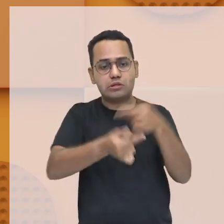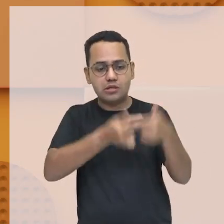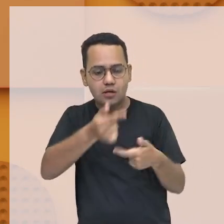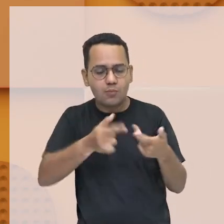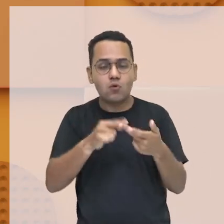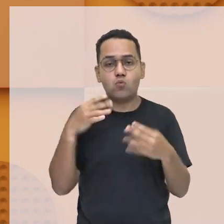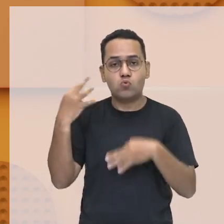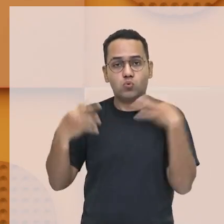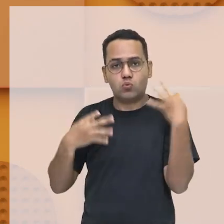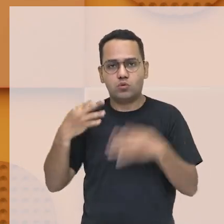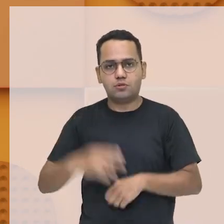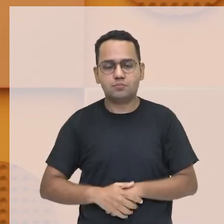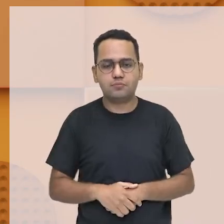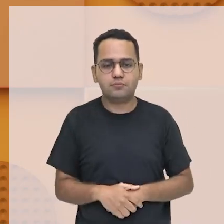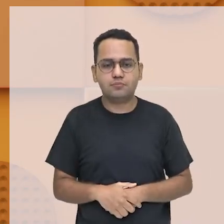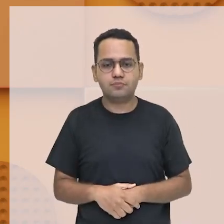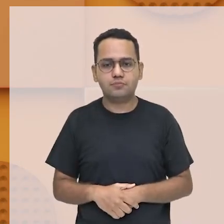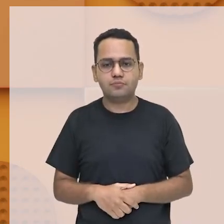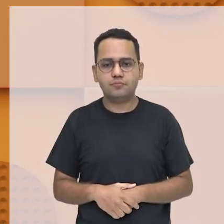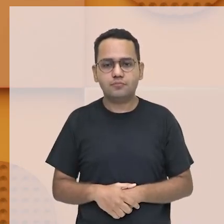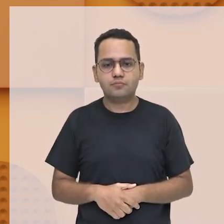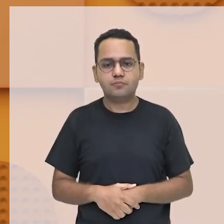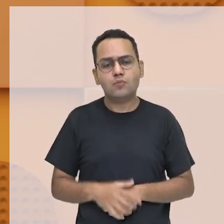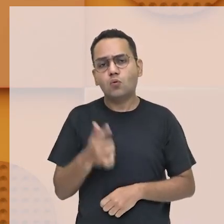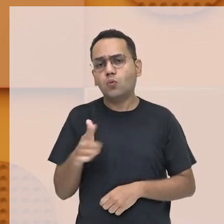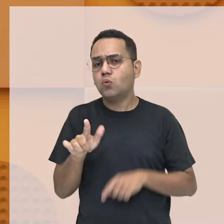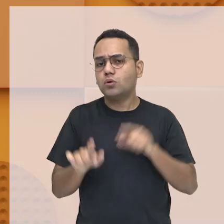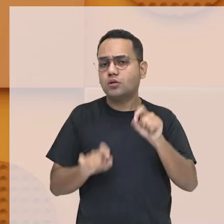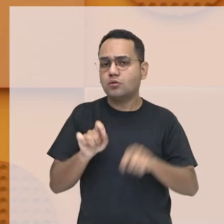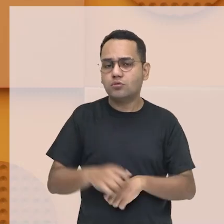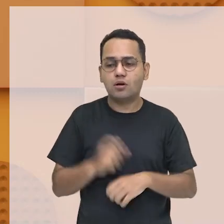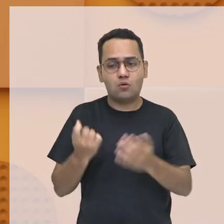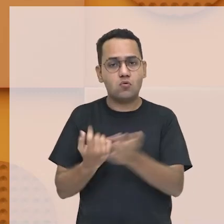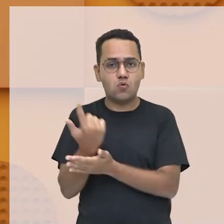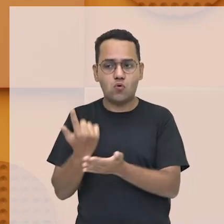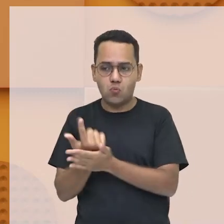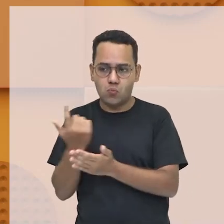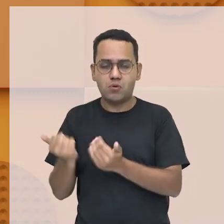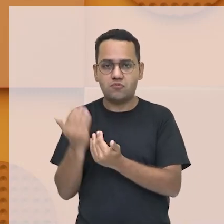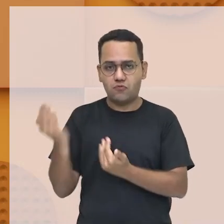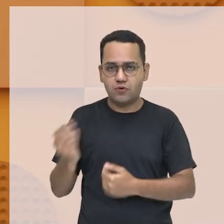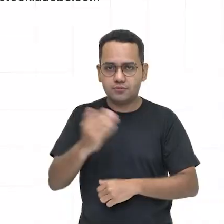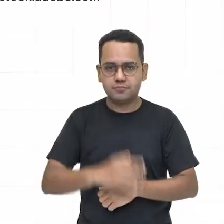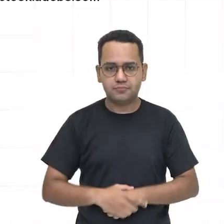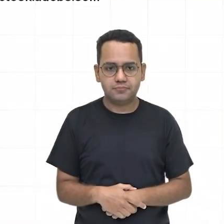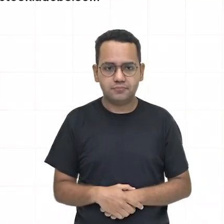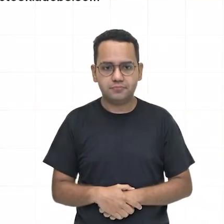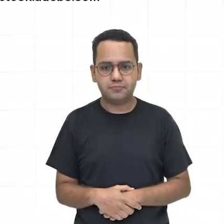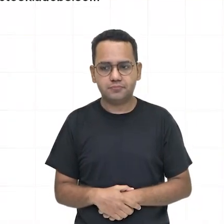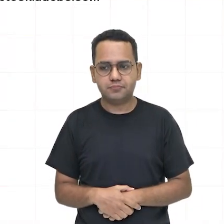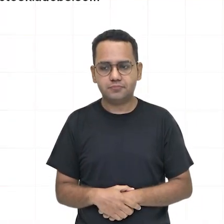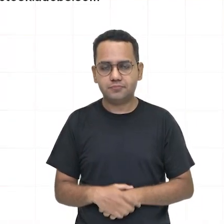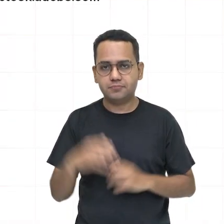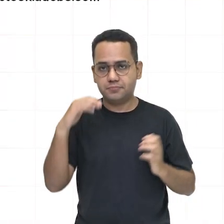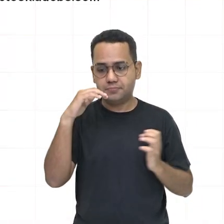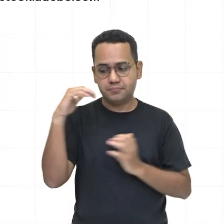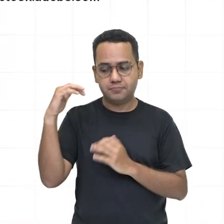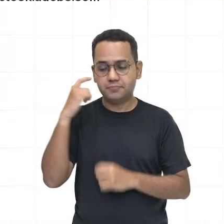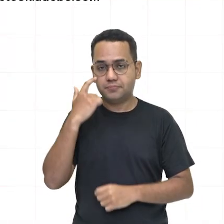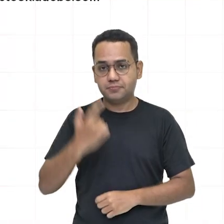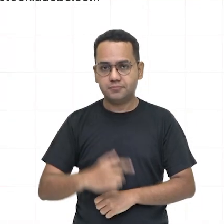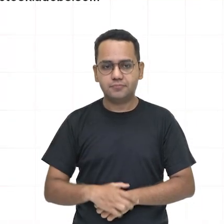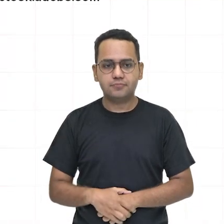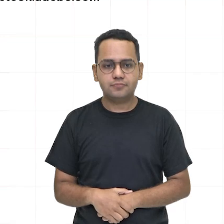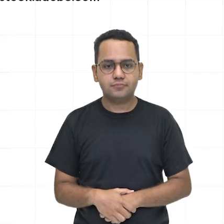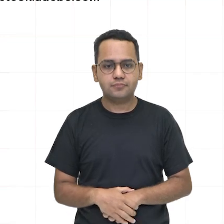estudo, ou em outros casos, né, para fazer compras do exterior. Mas vamos adiante aqui. Então, gente,